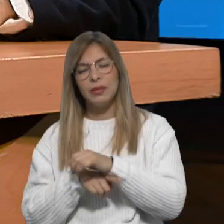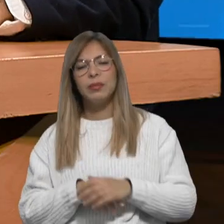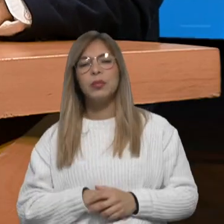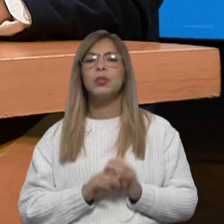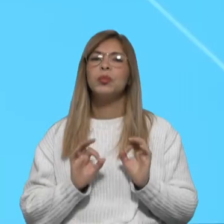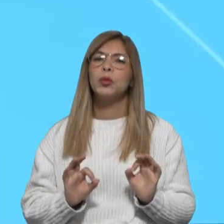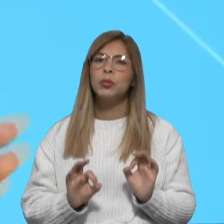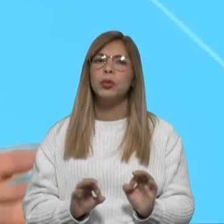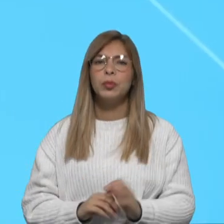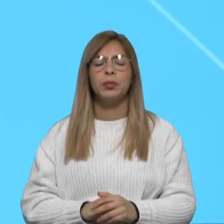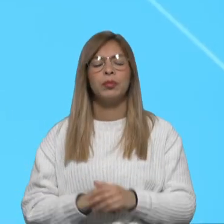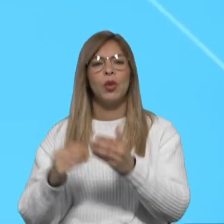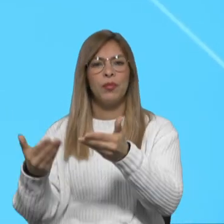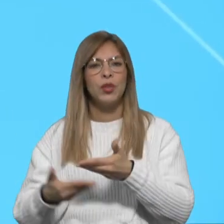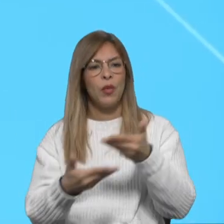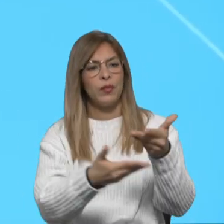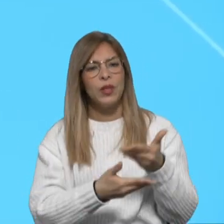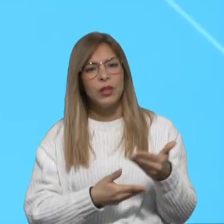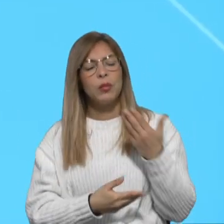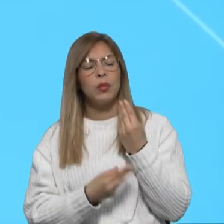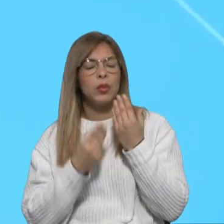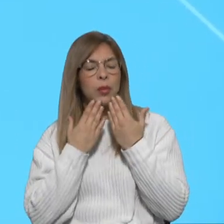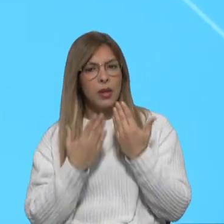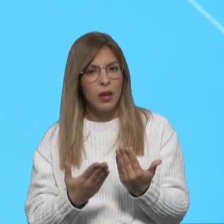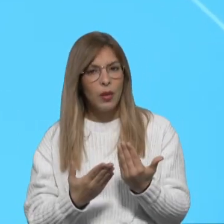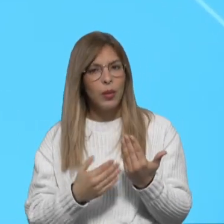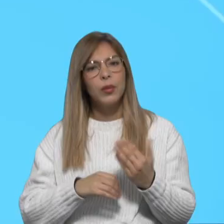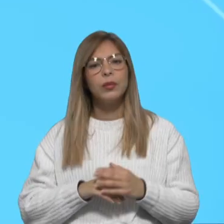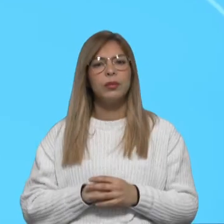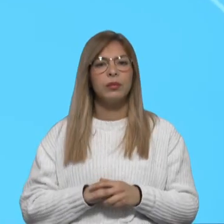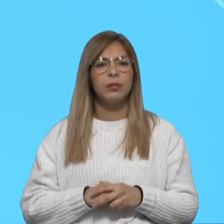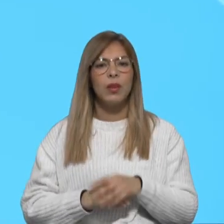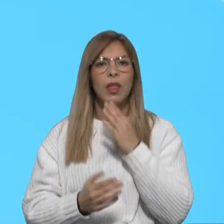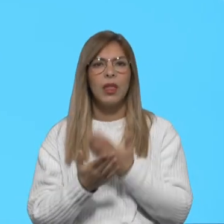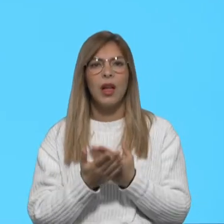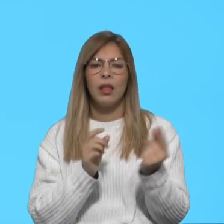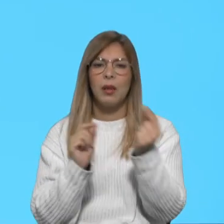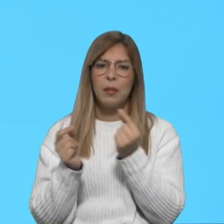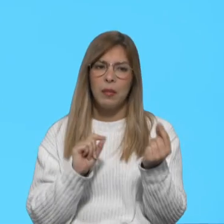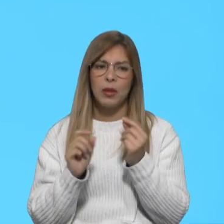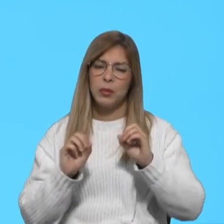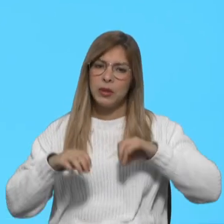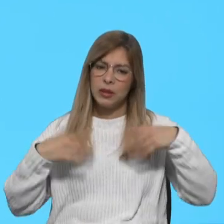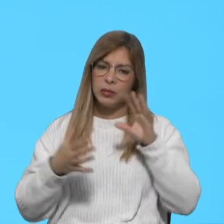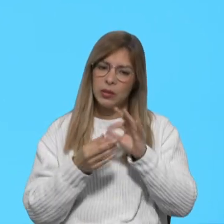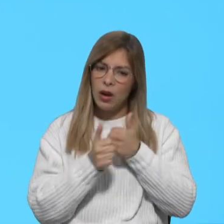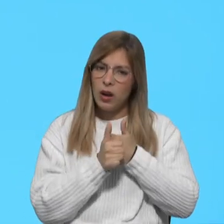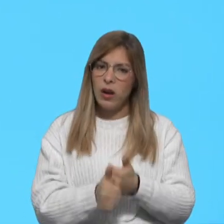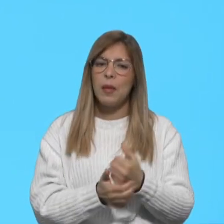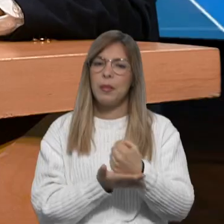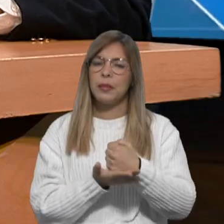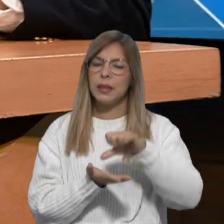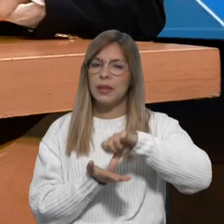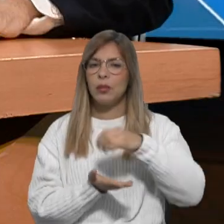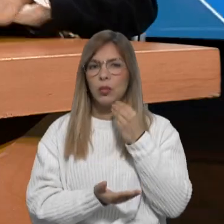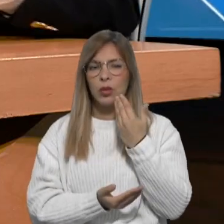então esse convite e agradeço terem aqui, enfim, dando início também a este debate em torno de inteligência artificial que vai acontecer na Praça Central. Muito obrigado.